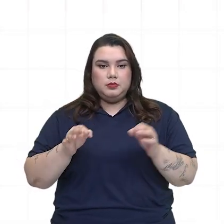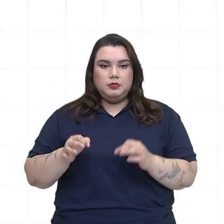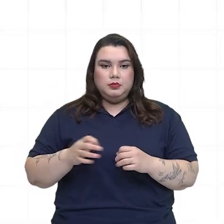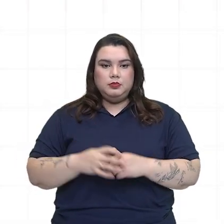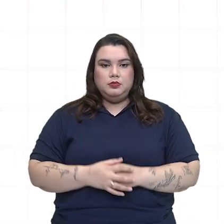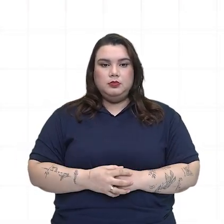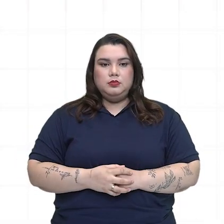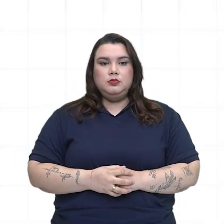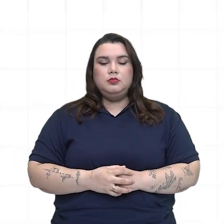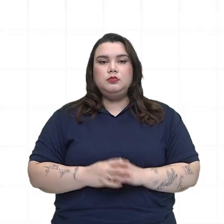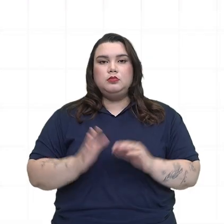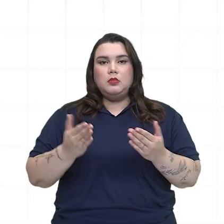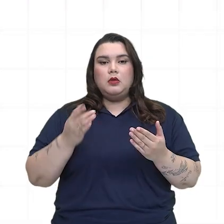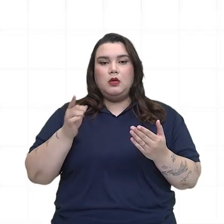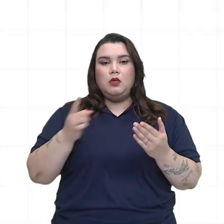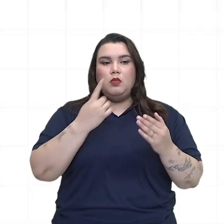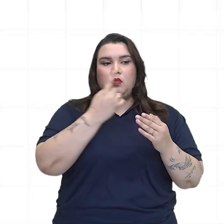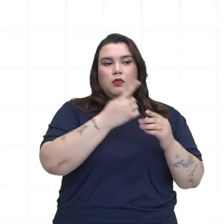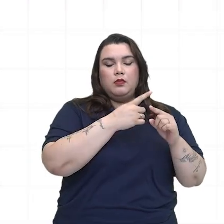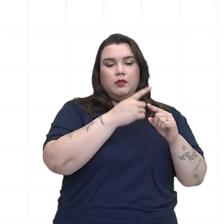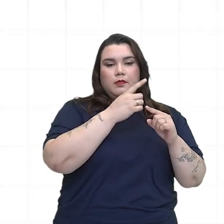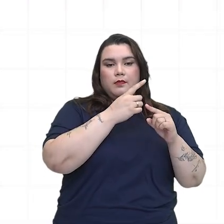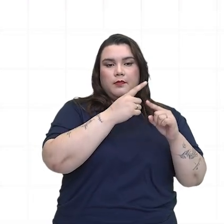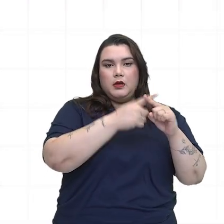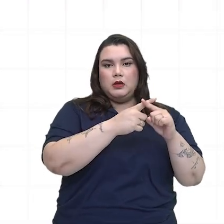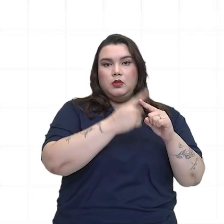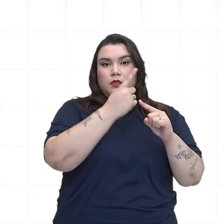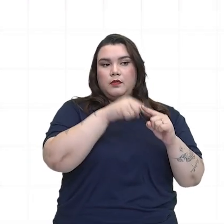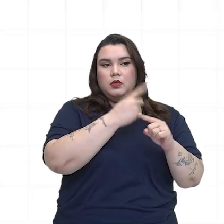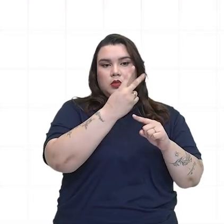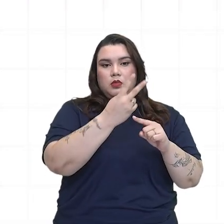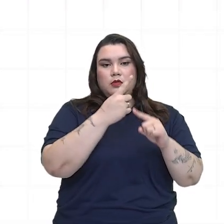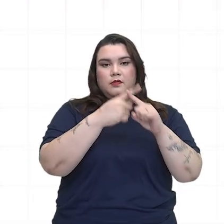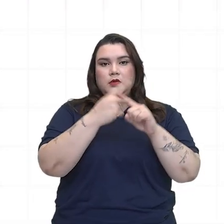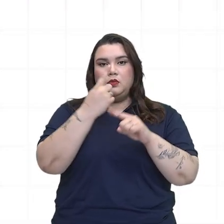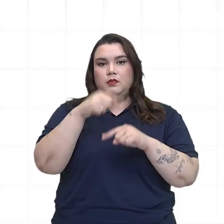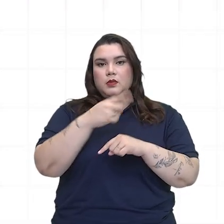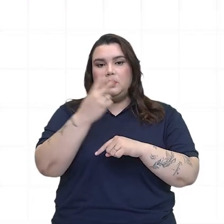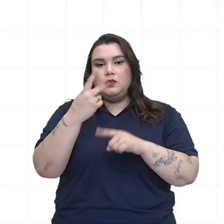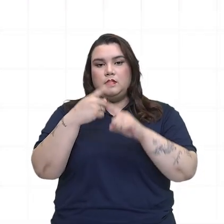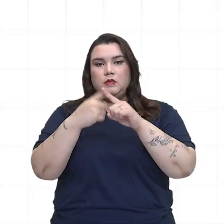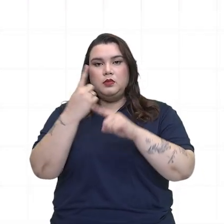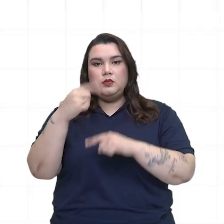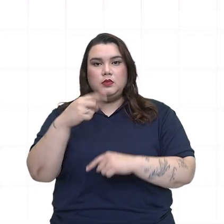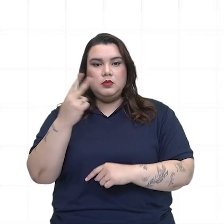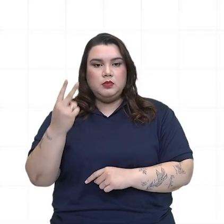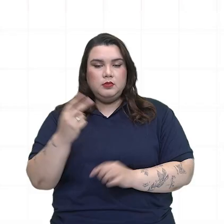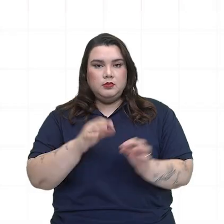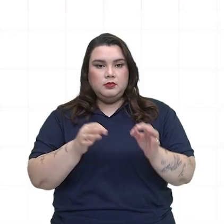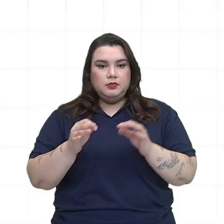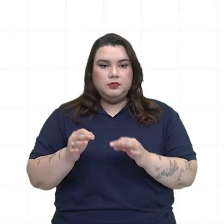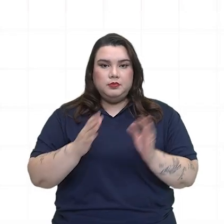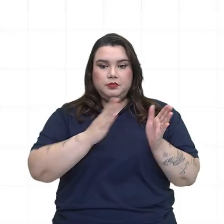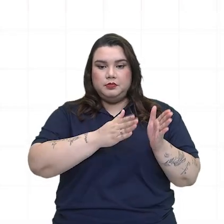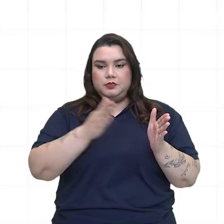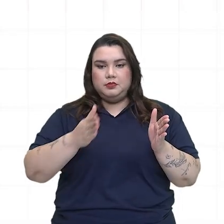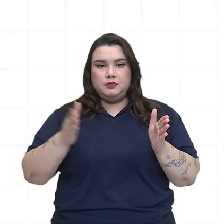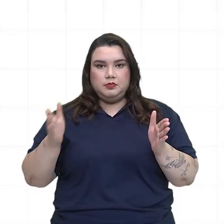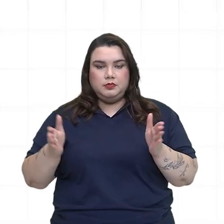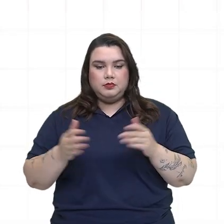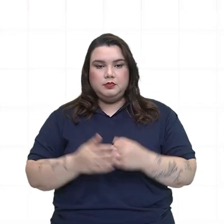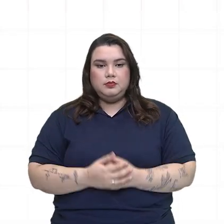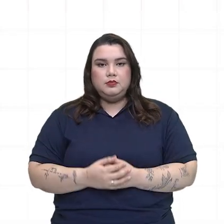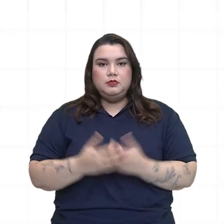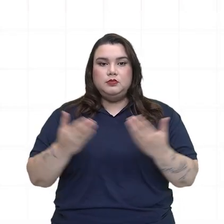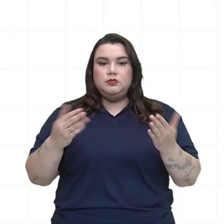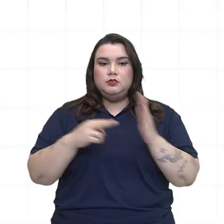olha. Ele multiplicado por ele mesmo 3 vezes. Ou seja, aí você vai fazendo passo a passo.